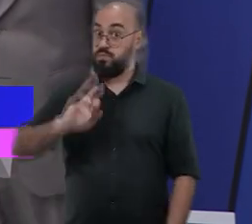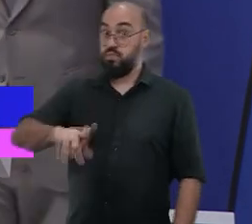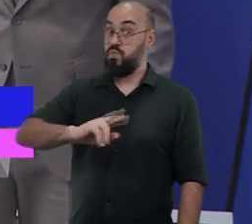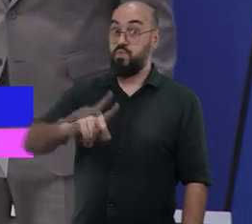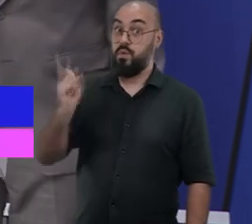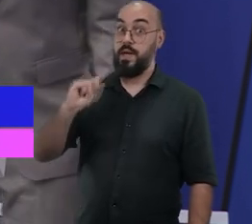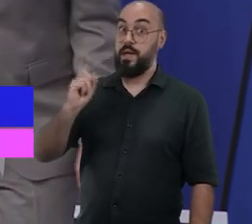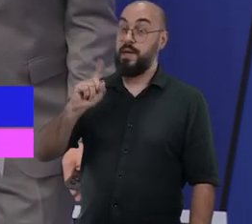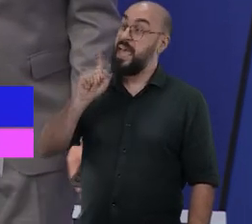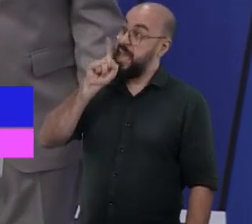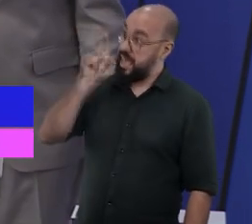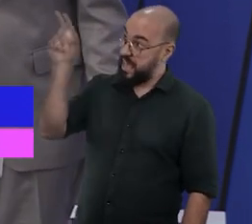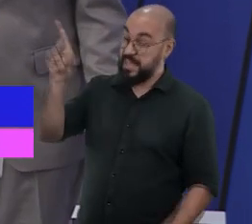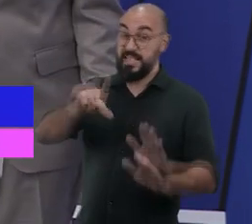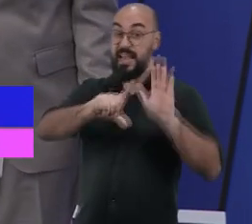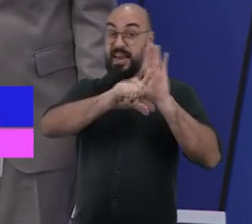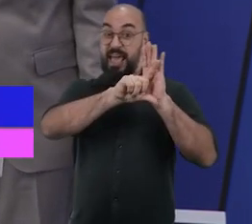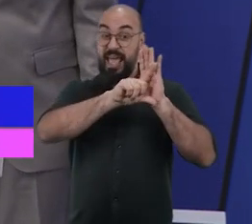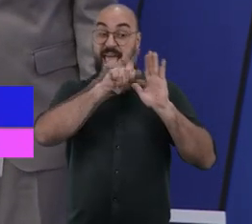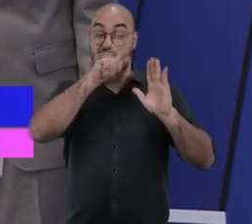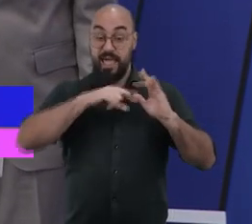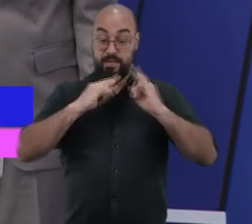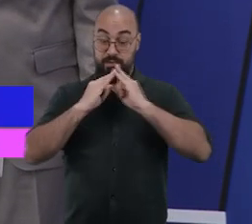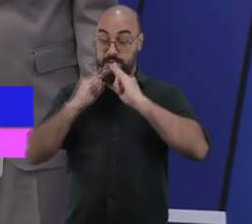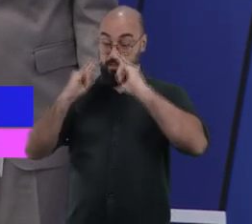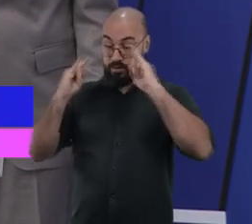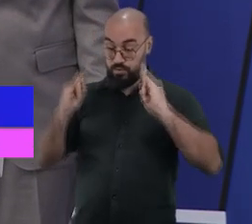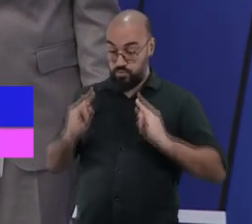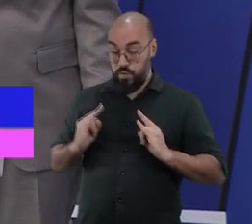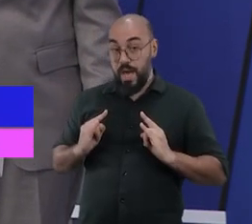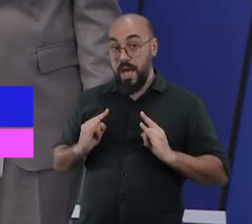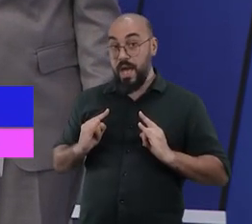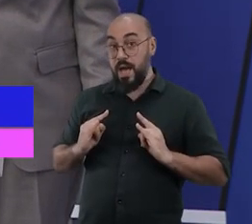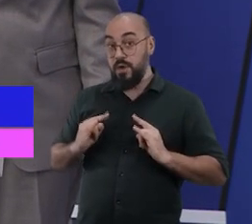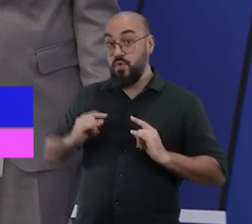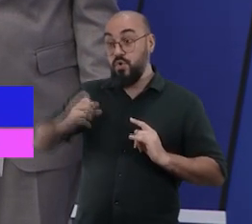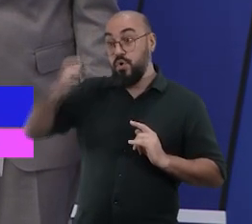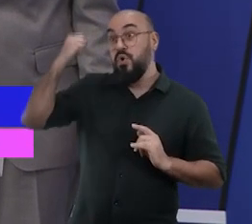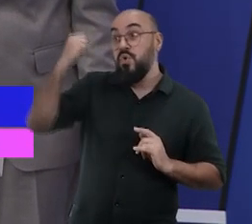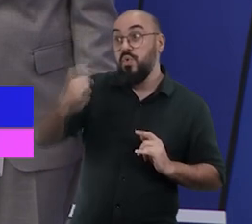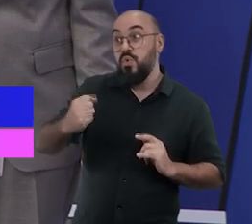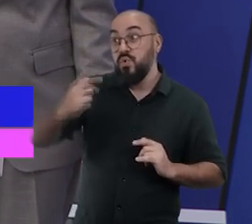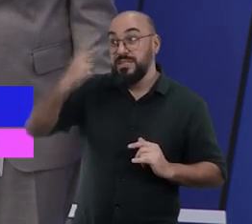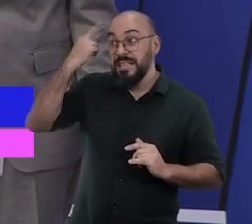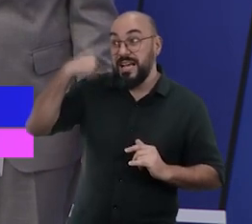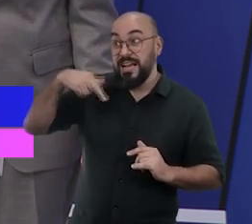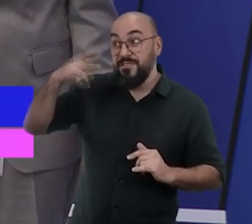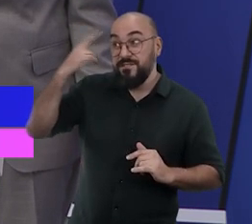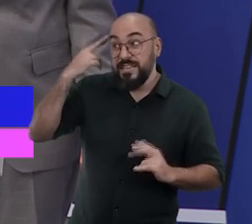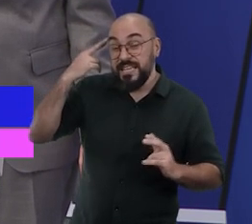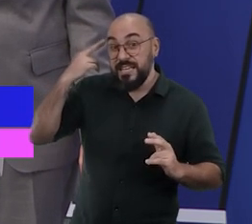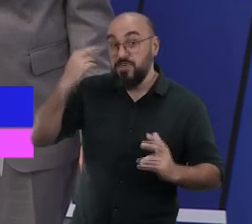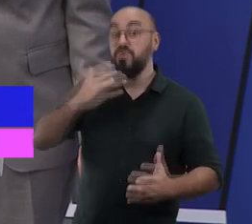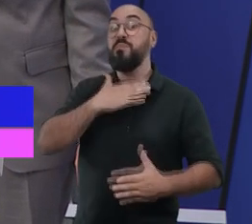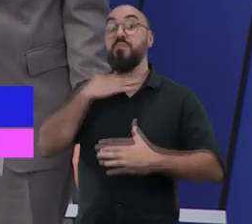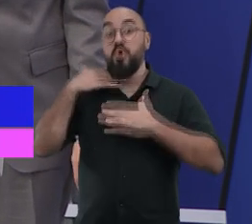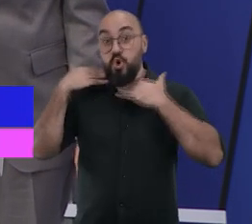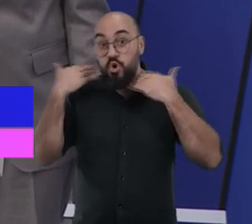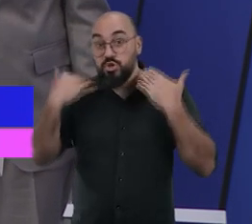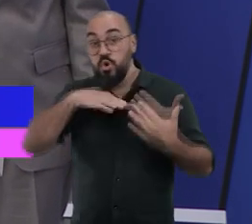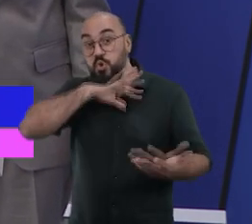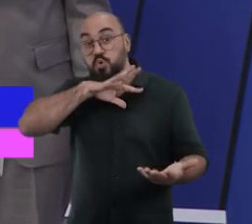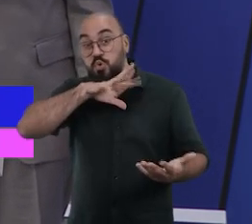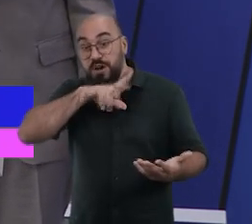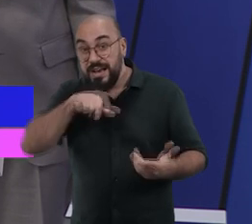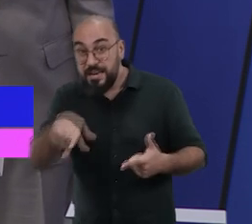aqui tem a ver com o santuário, tem a ver com o sacrifício de cordeiros, tem a ver com a morte de um animal, tem a ver